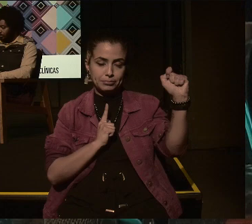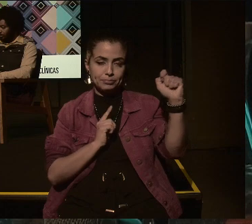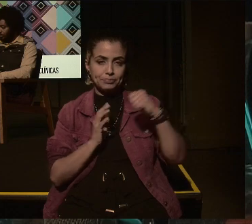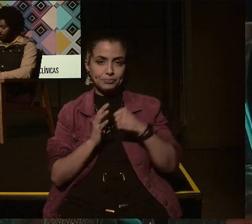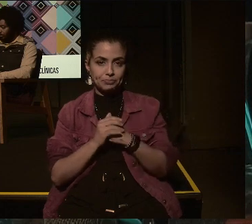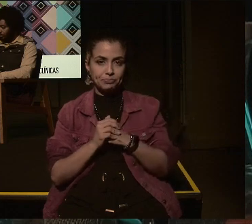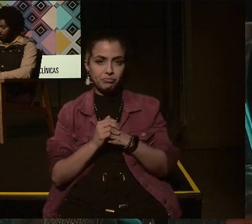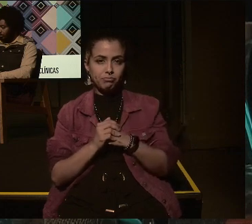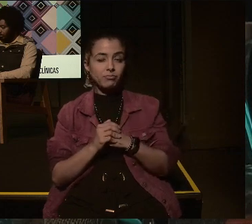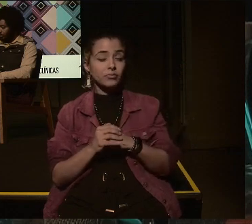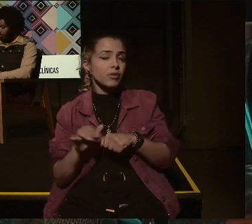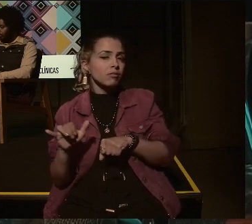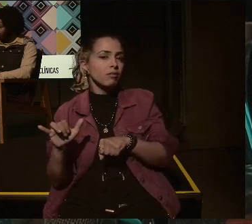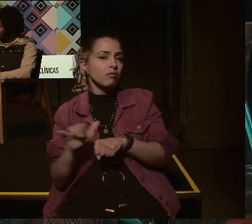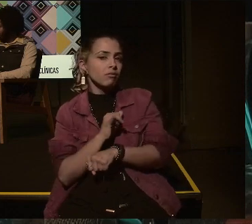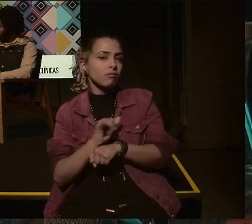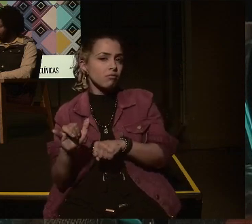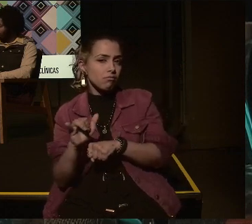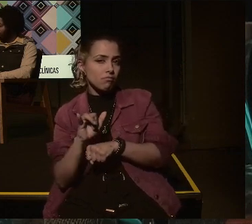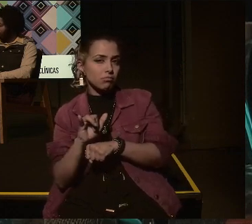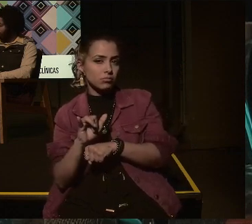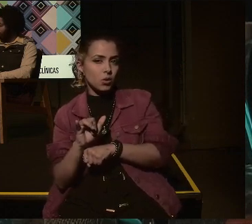Que é a estratégia Ku Klux Klan,